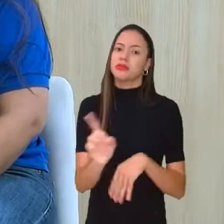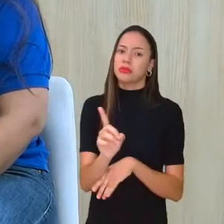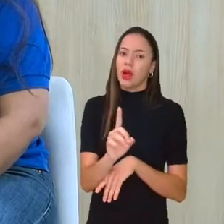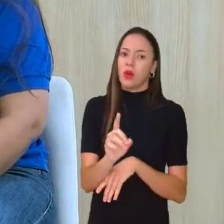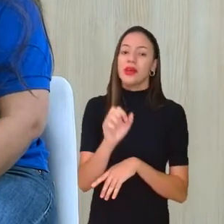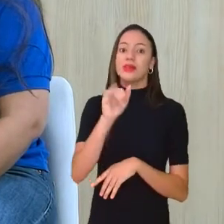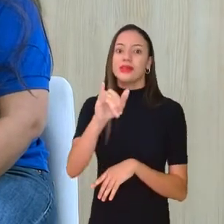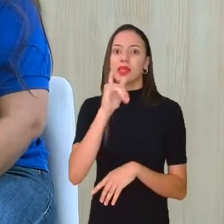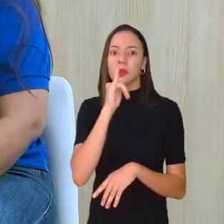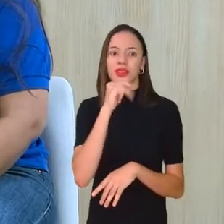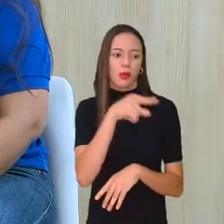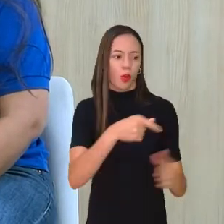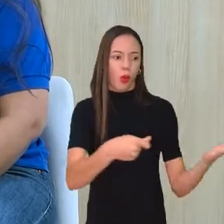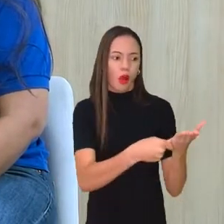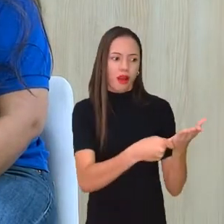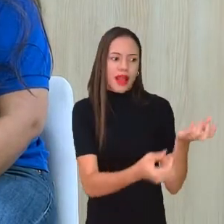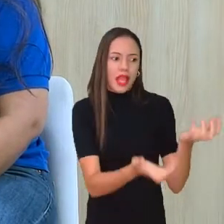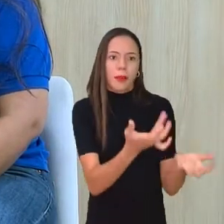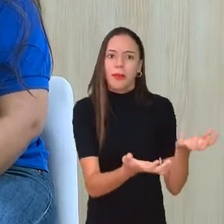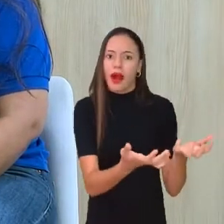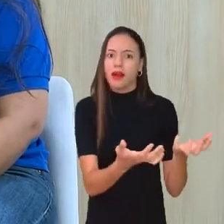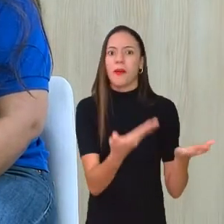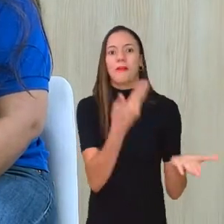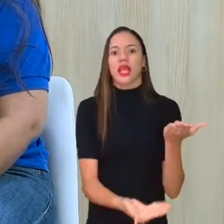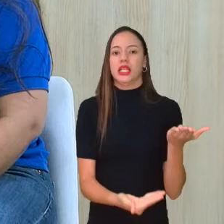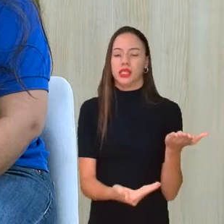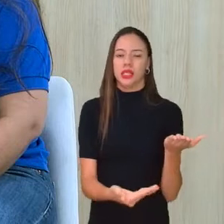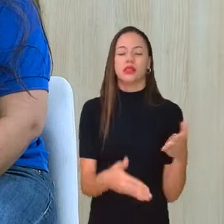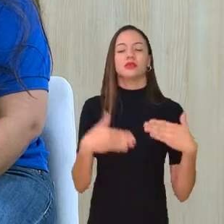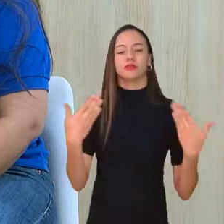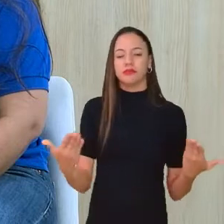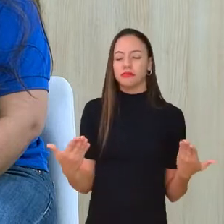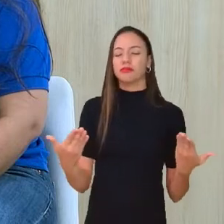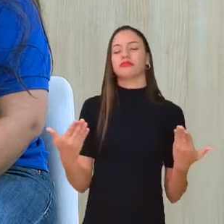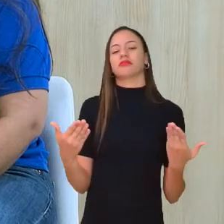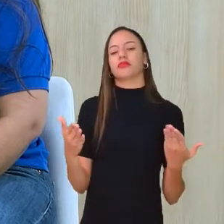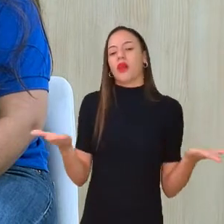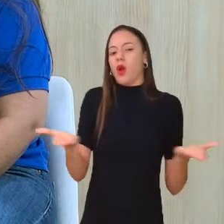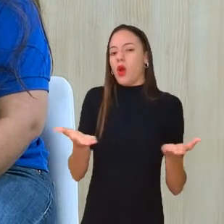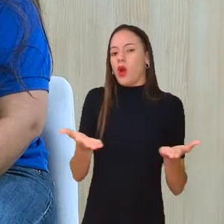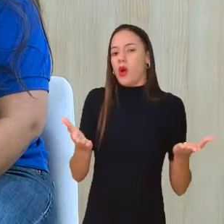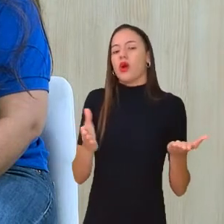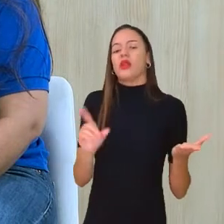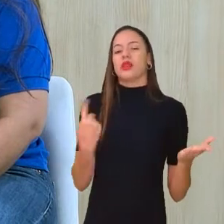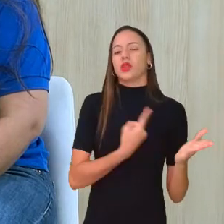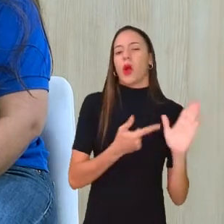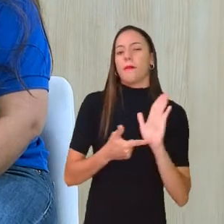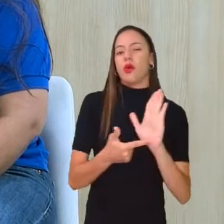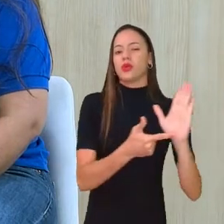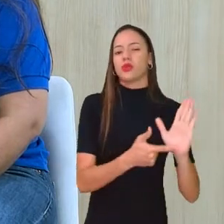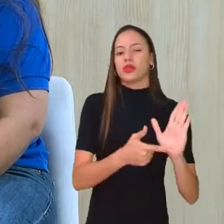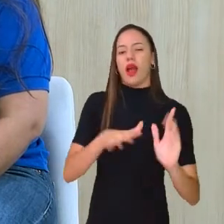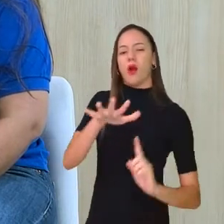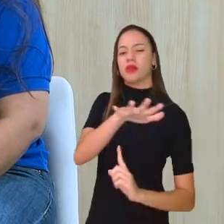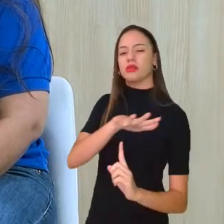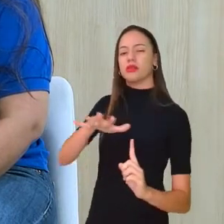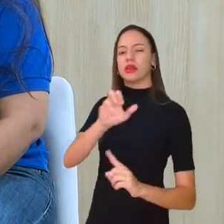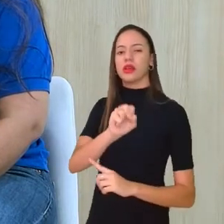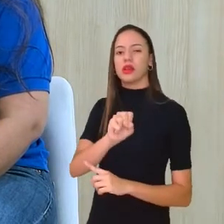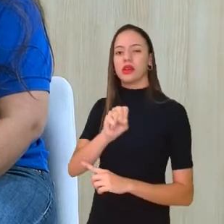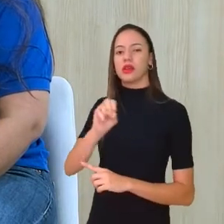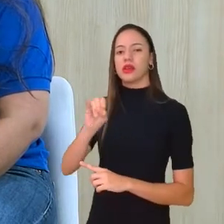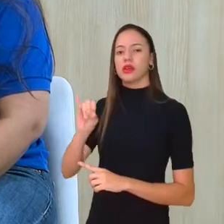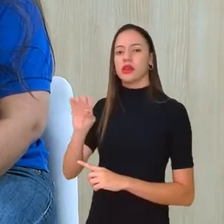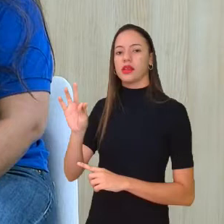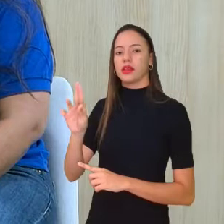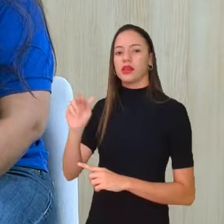aquilo ali, aquelas informações, né? Então, eu vou trazer, a gente vai trazer agora uma situação que é justamente essa aula daqui, essa